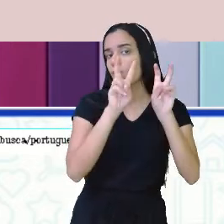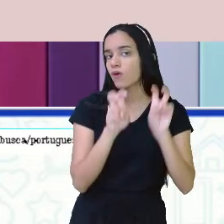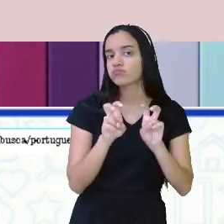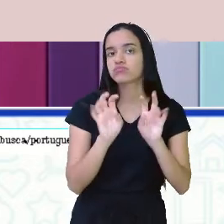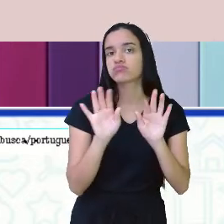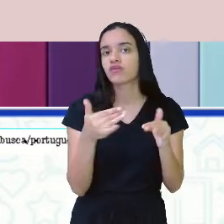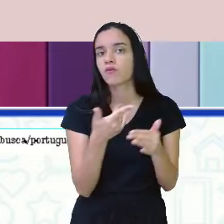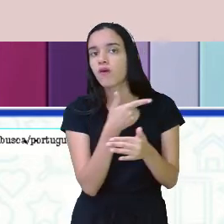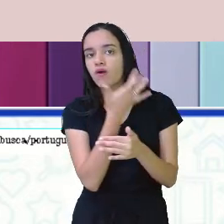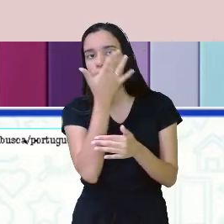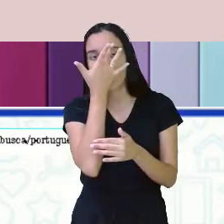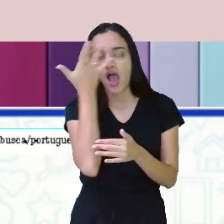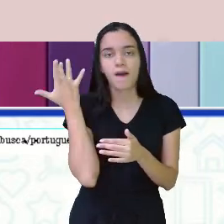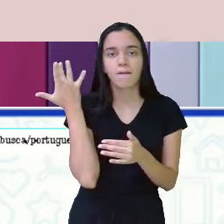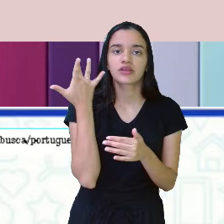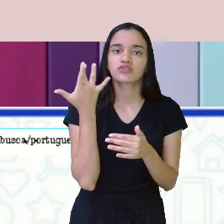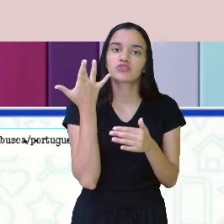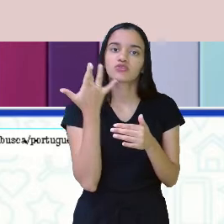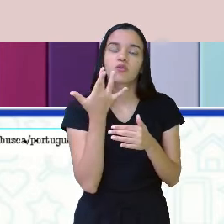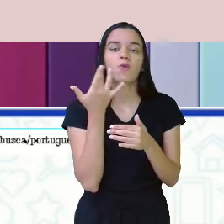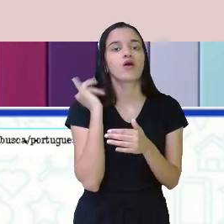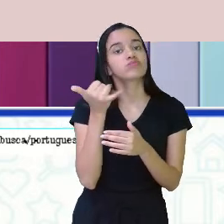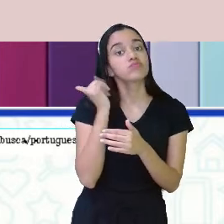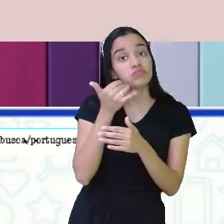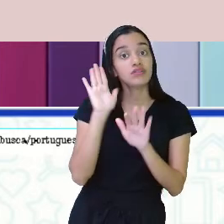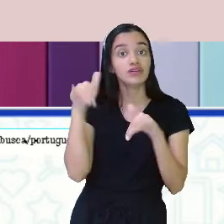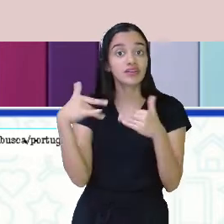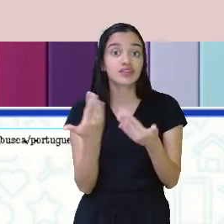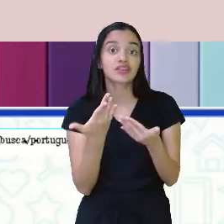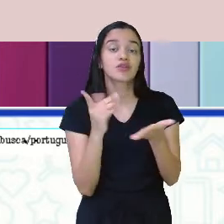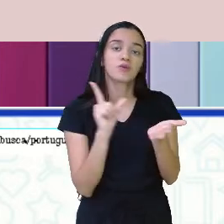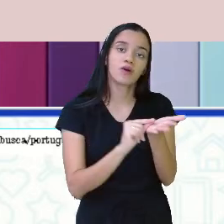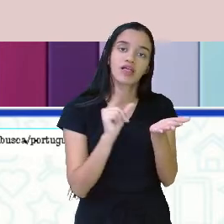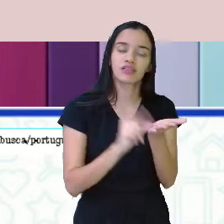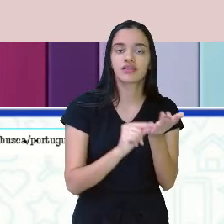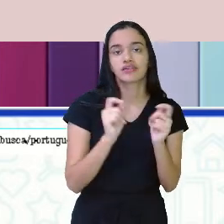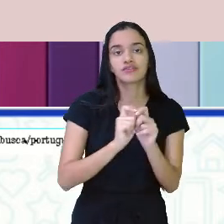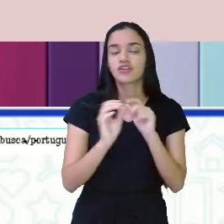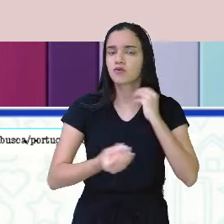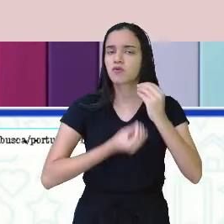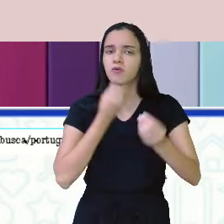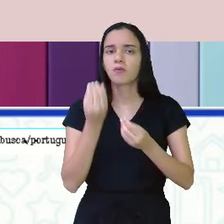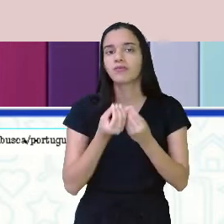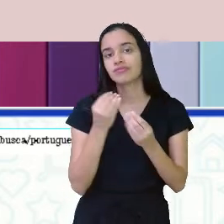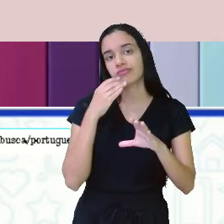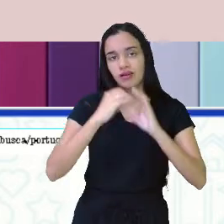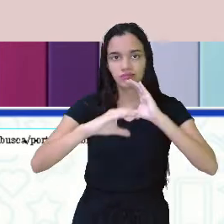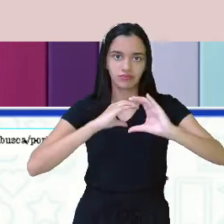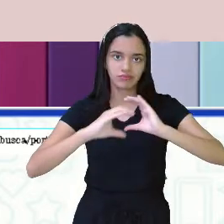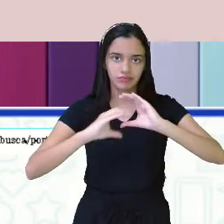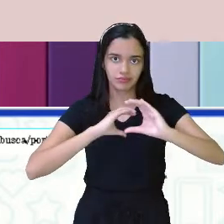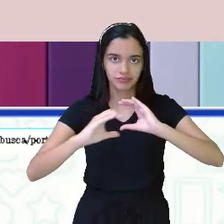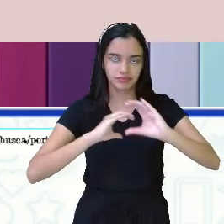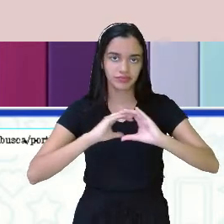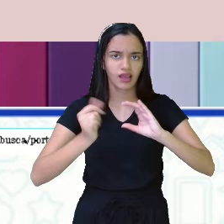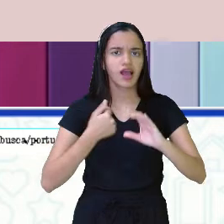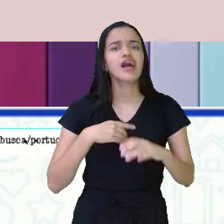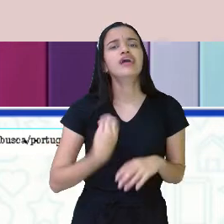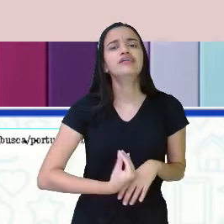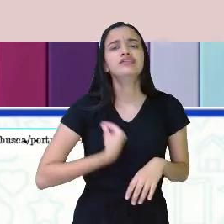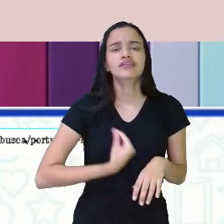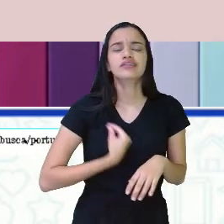o qual o autor dissertará. Para isso, o artigo será feito para um meio de comunicação. Já existe uma